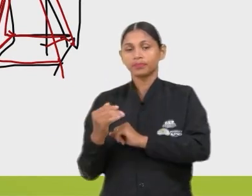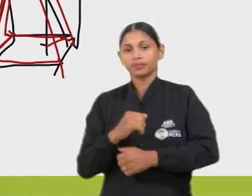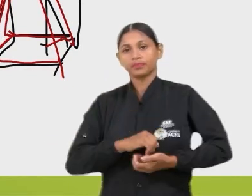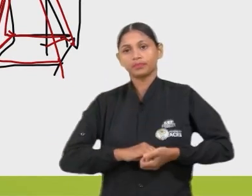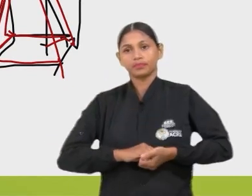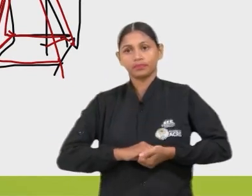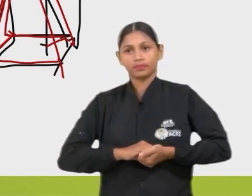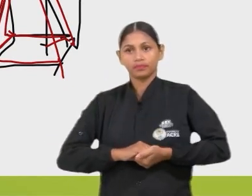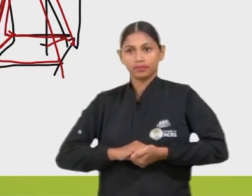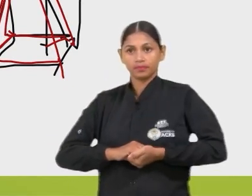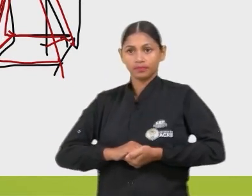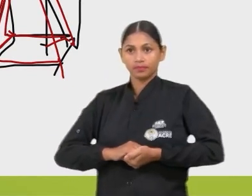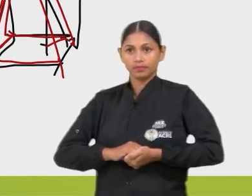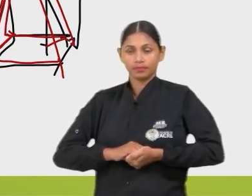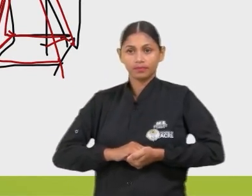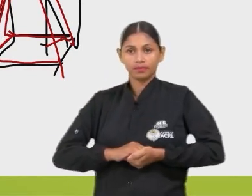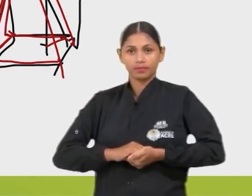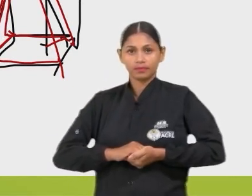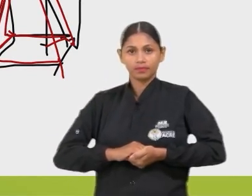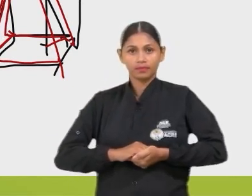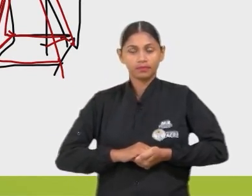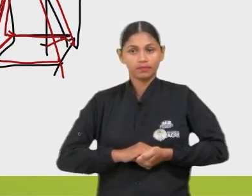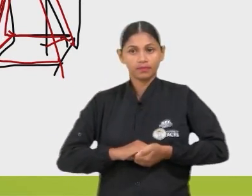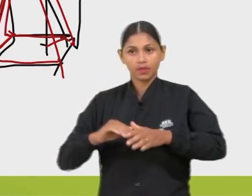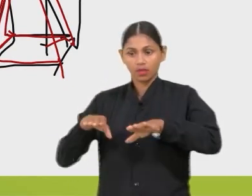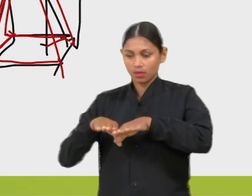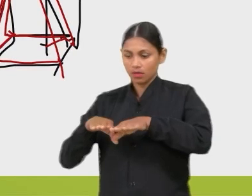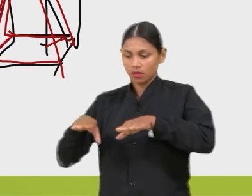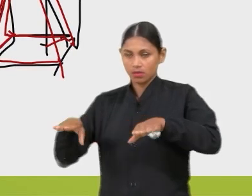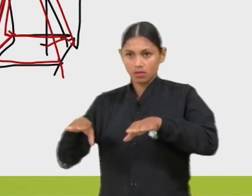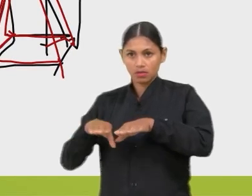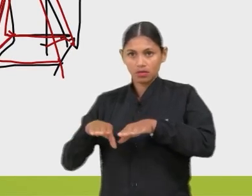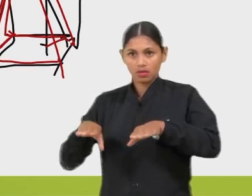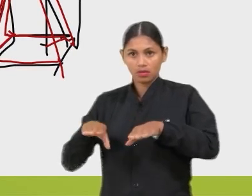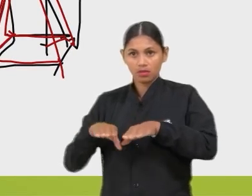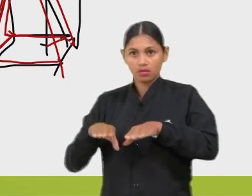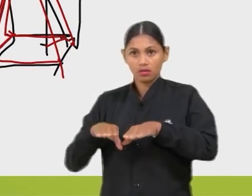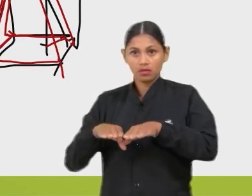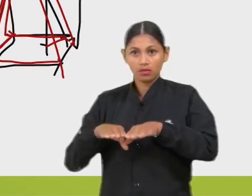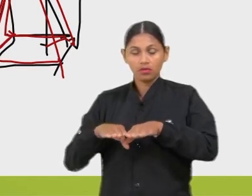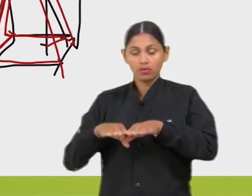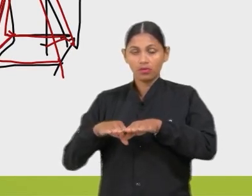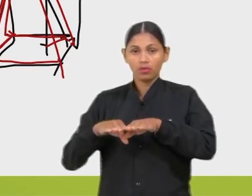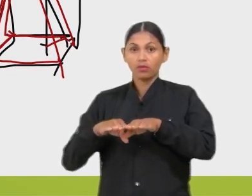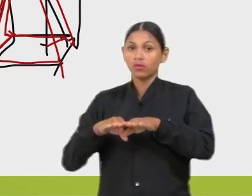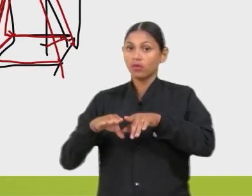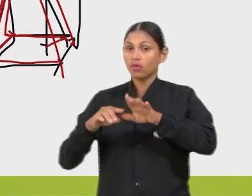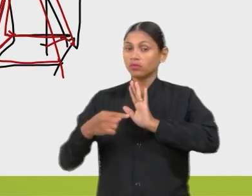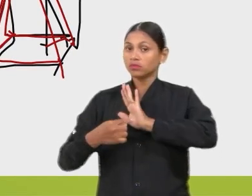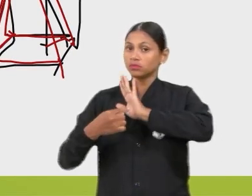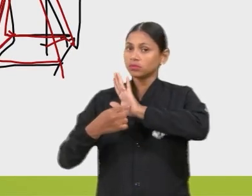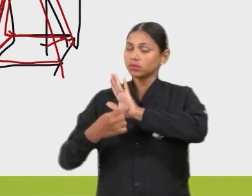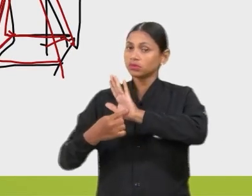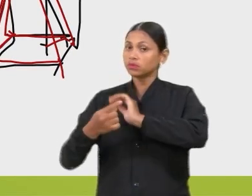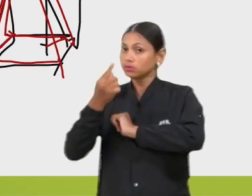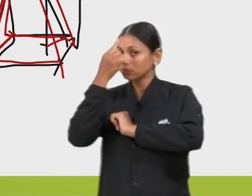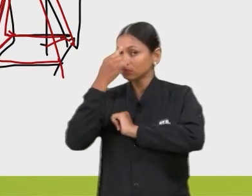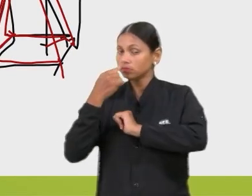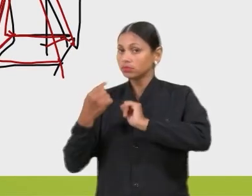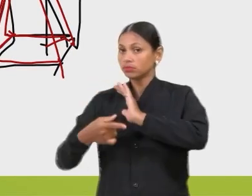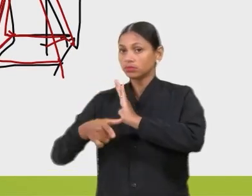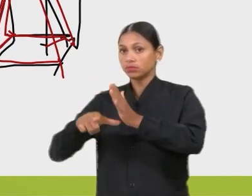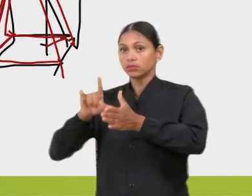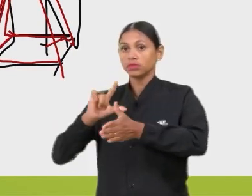né, e montasse essa figura, tá? Aqui embaixo, se eu fosse voltar a remeter a figura anterior, eu teria algo mais ou menos assim,